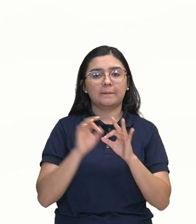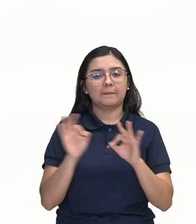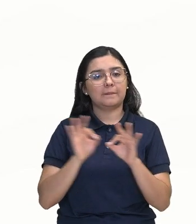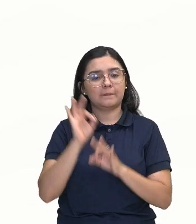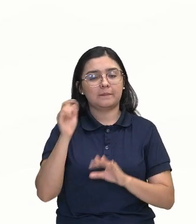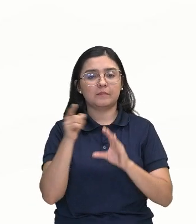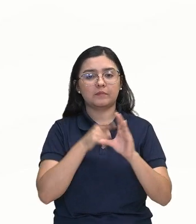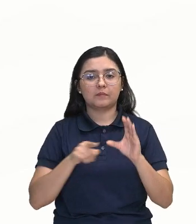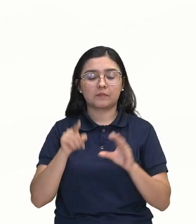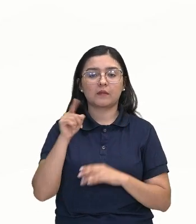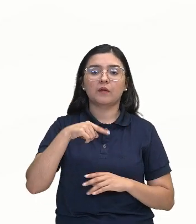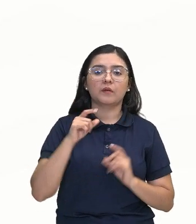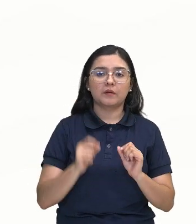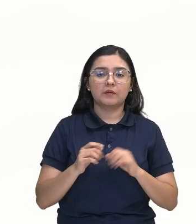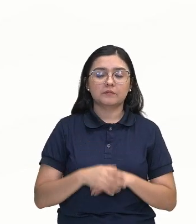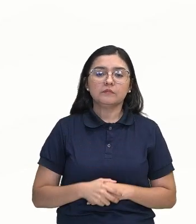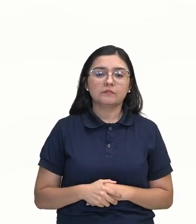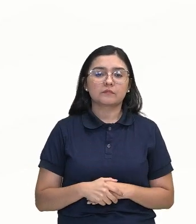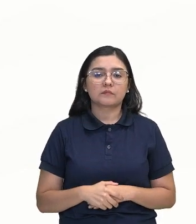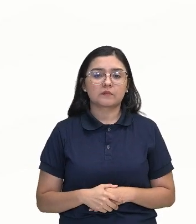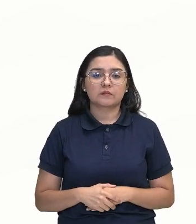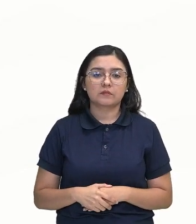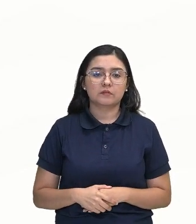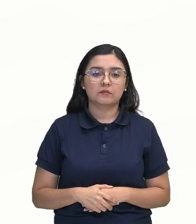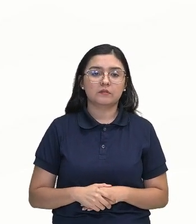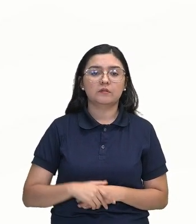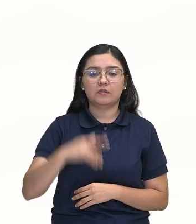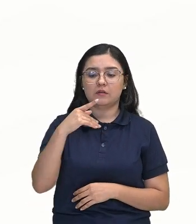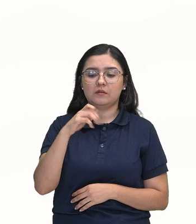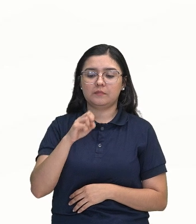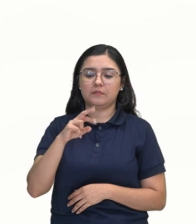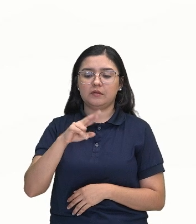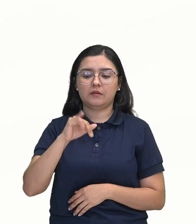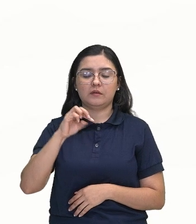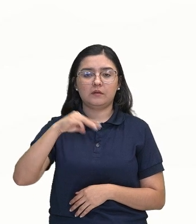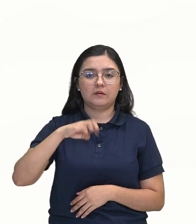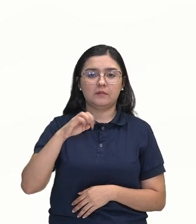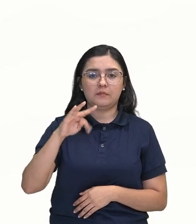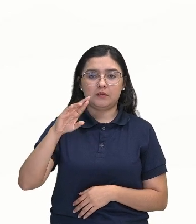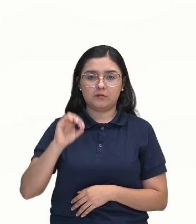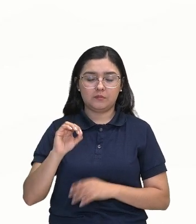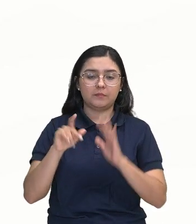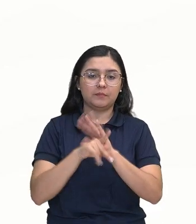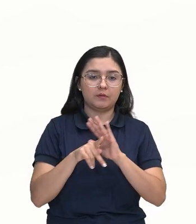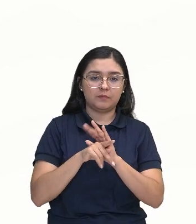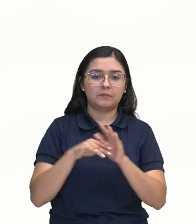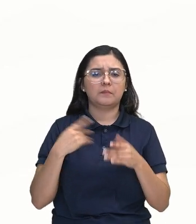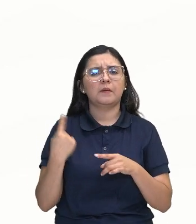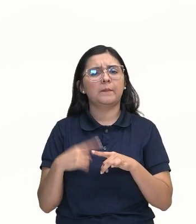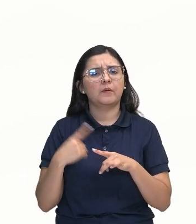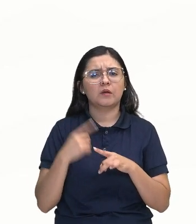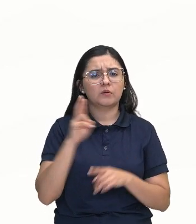ela vai ser justamente o perímetro dela. Mas, professor, por que a gente não chama